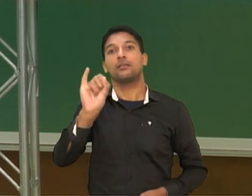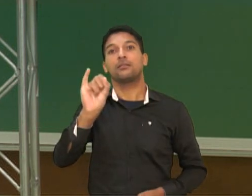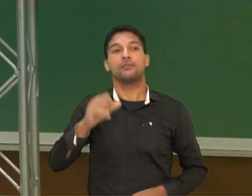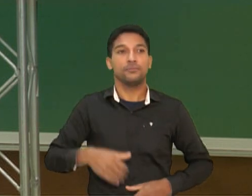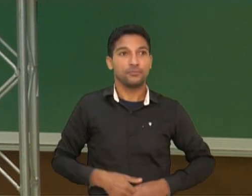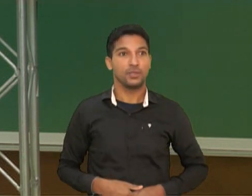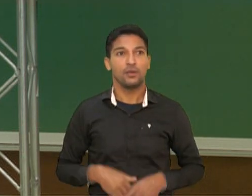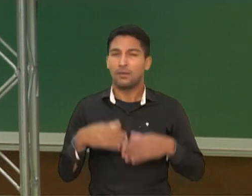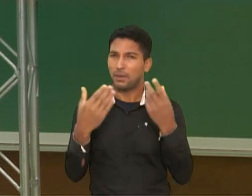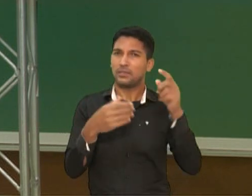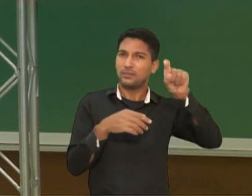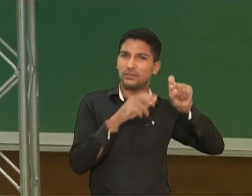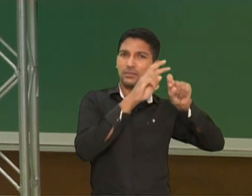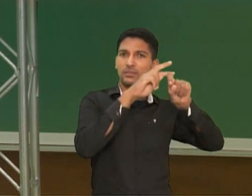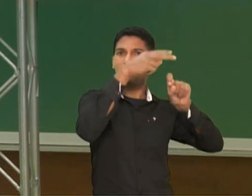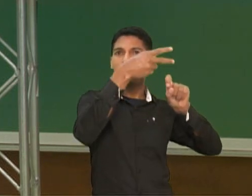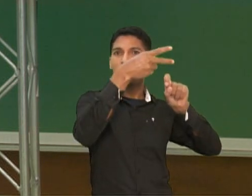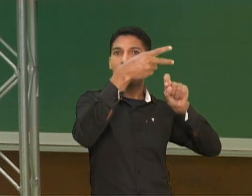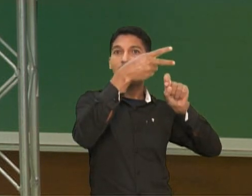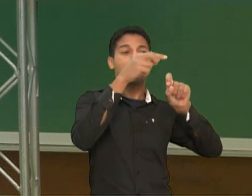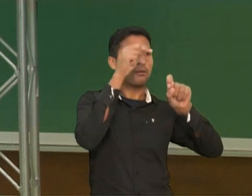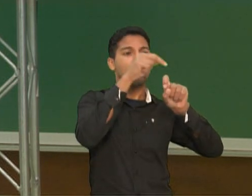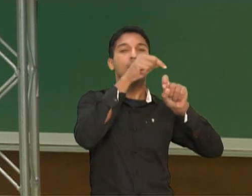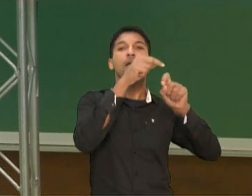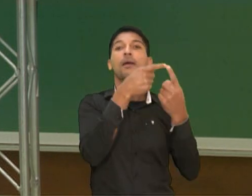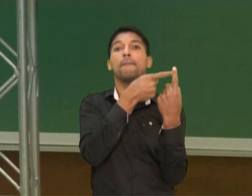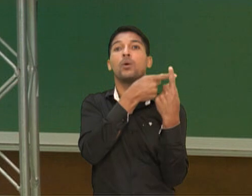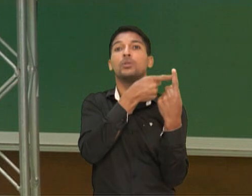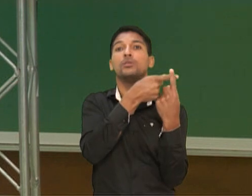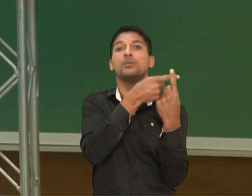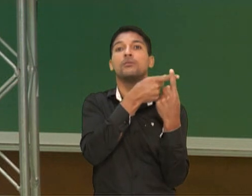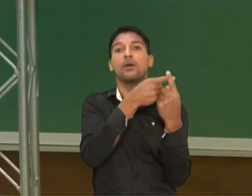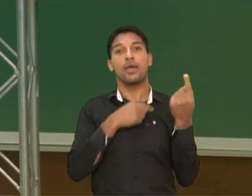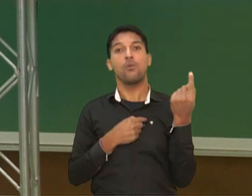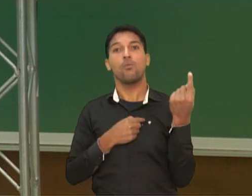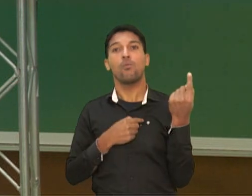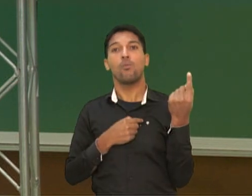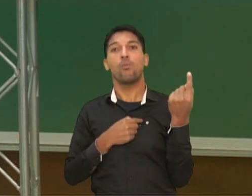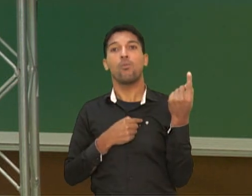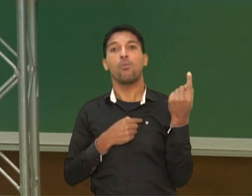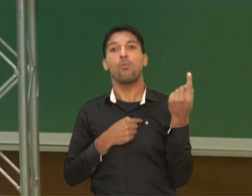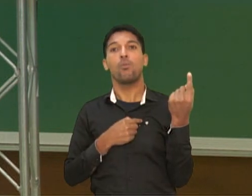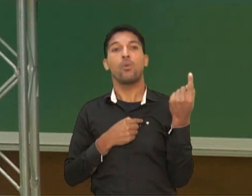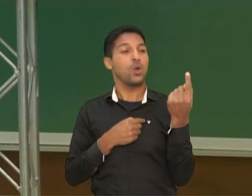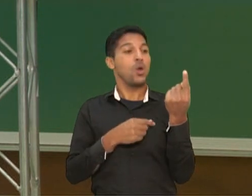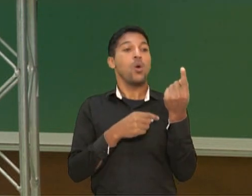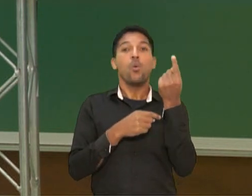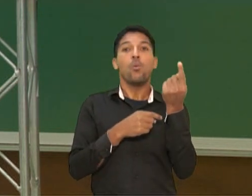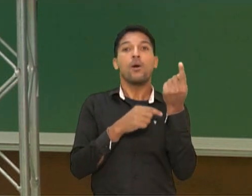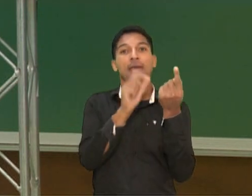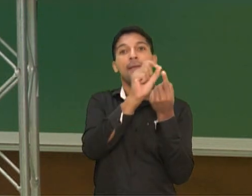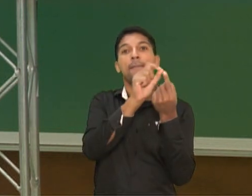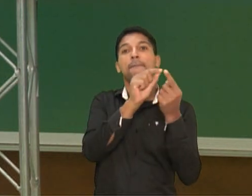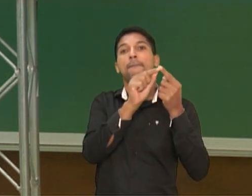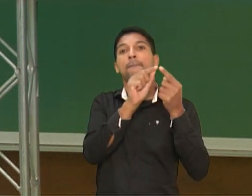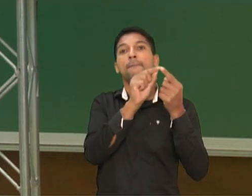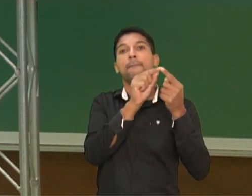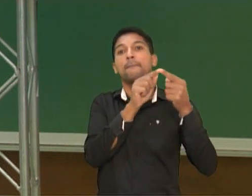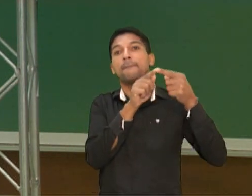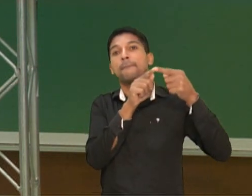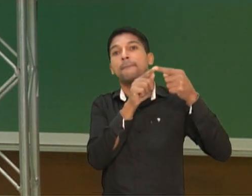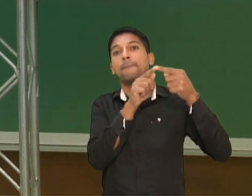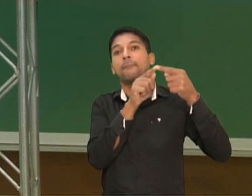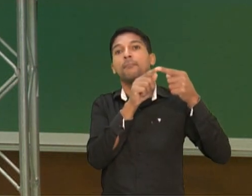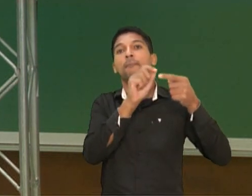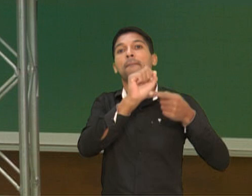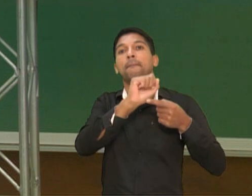do x², ele é positivo. Ele vale 1, tá? 1 é maior do que zero, então ele é positivo. O que isso